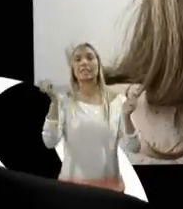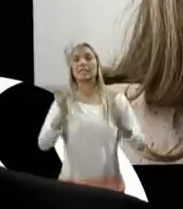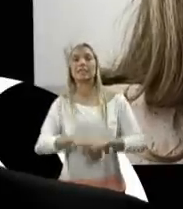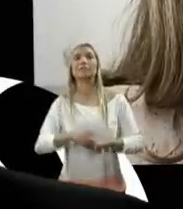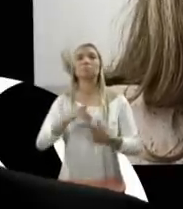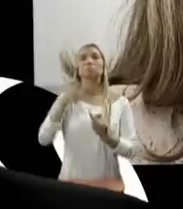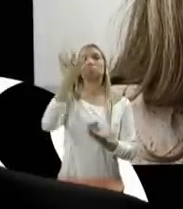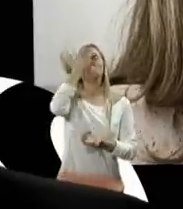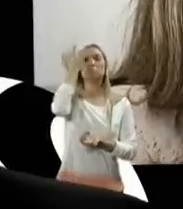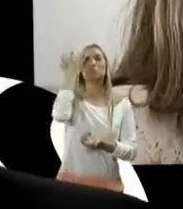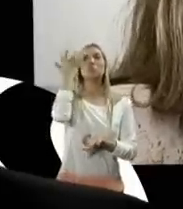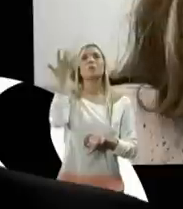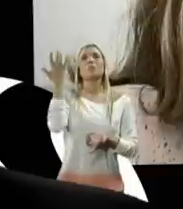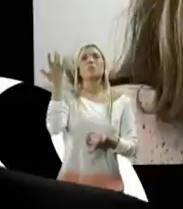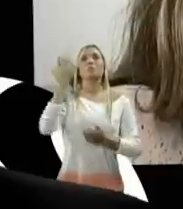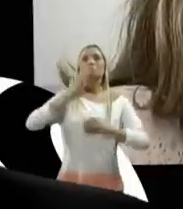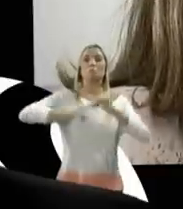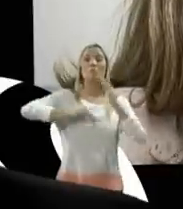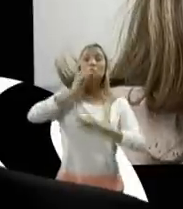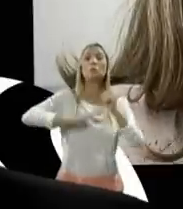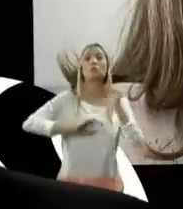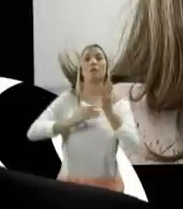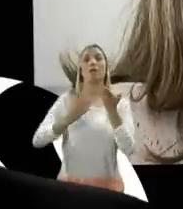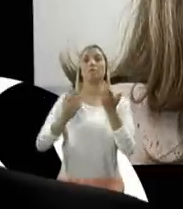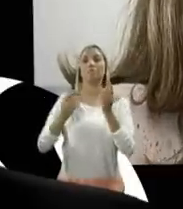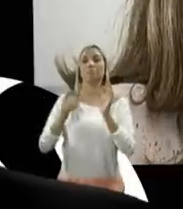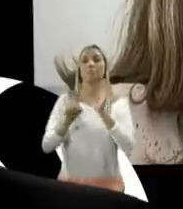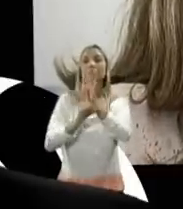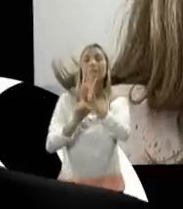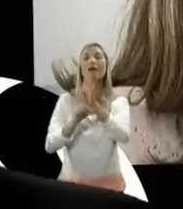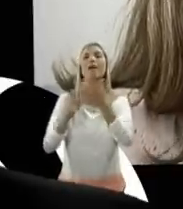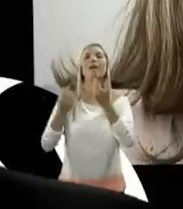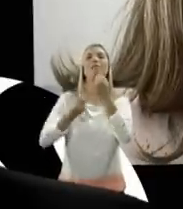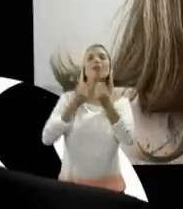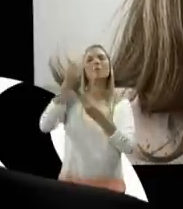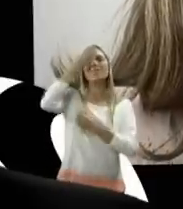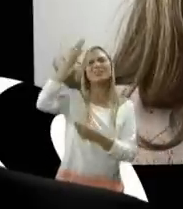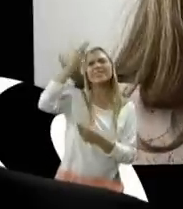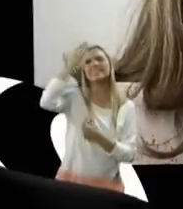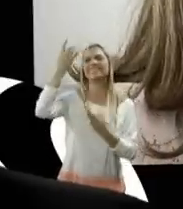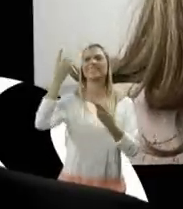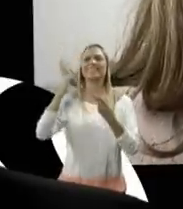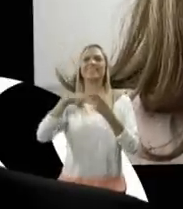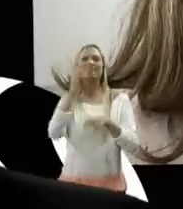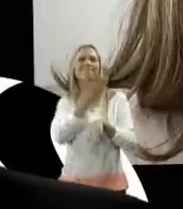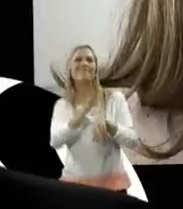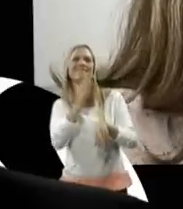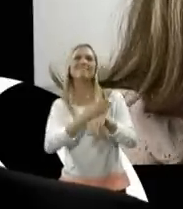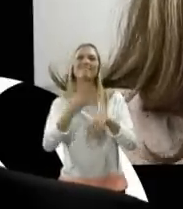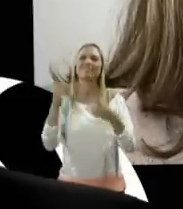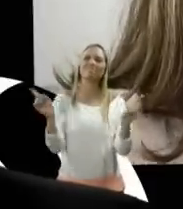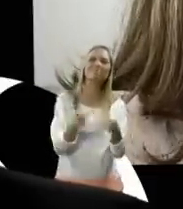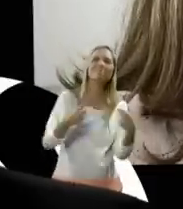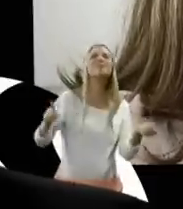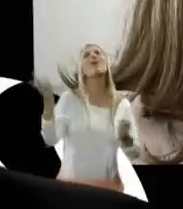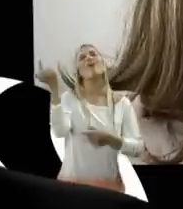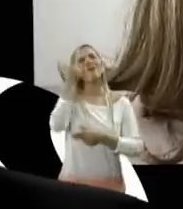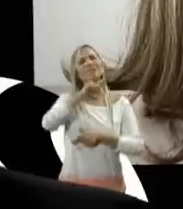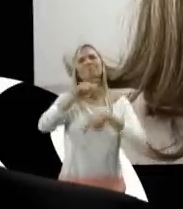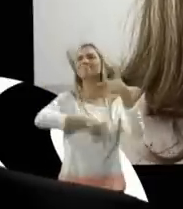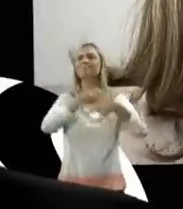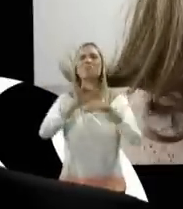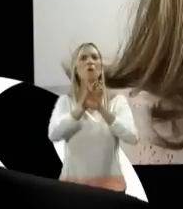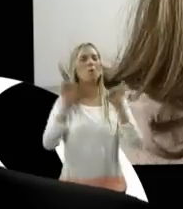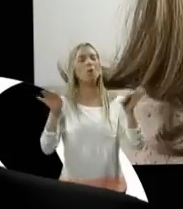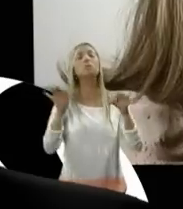possibilidade de um profissional cercado de teoria e unindo a prática deles, eu acredito que vai ser, sim, um ótimo